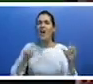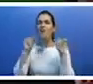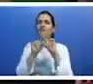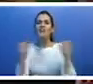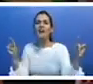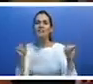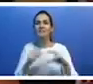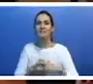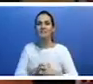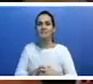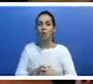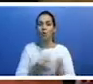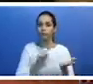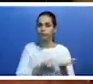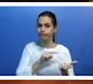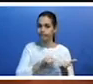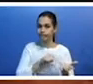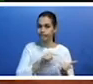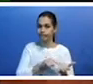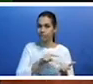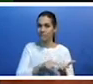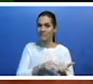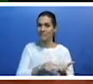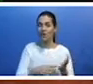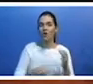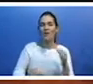O código Morse foi criado em